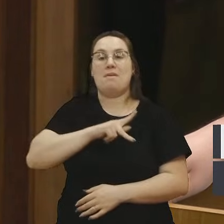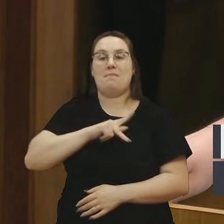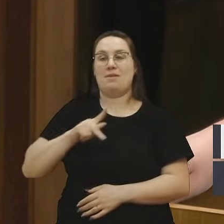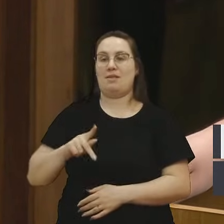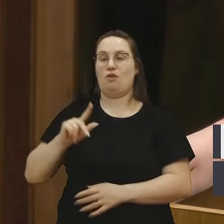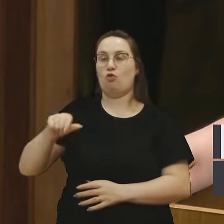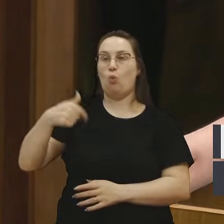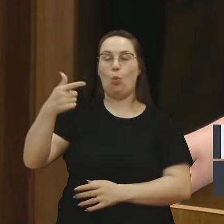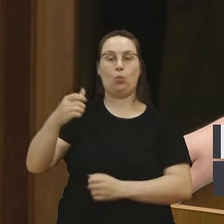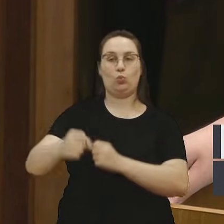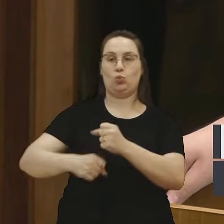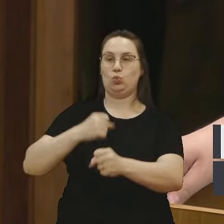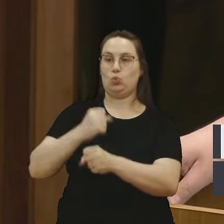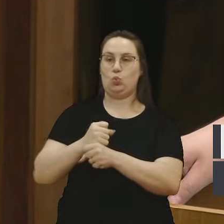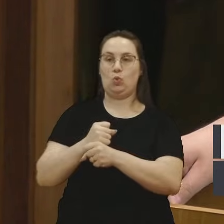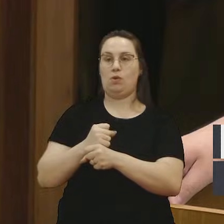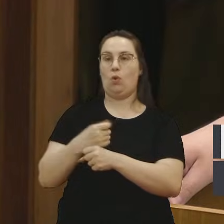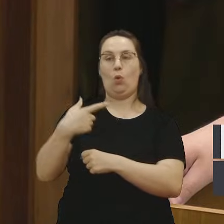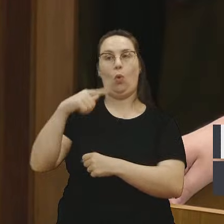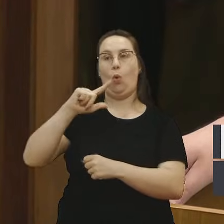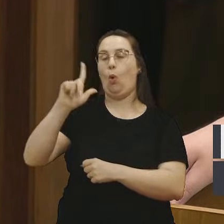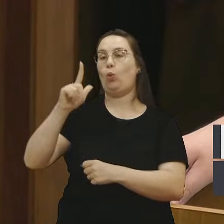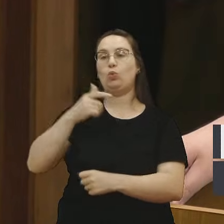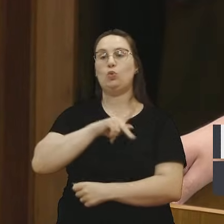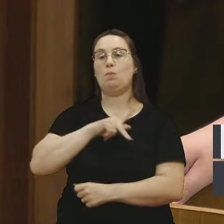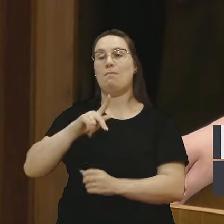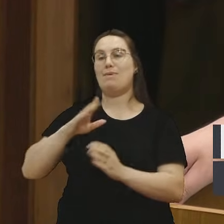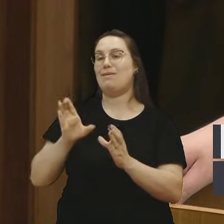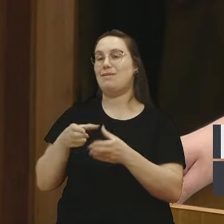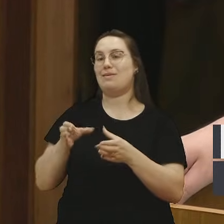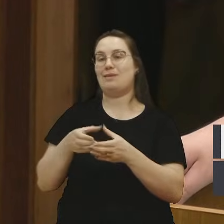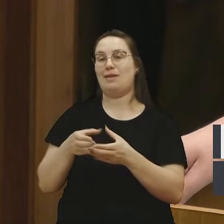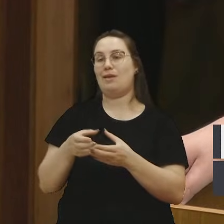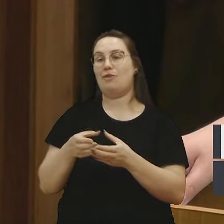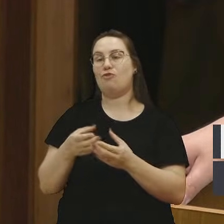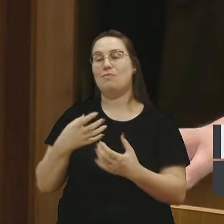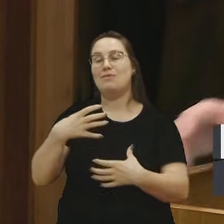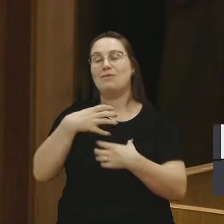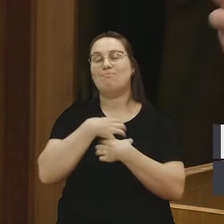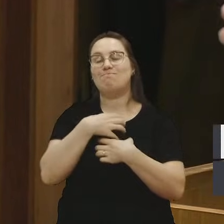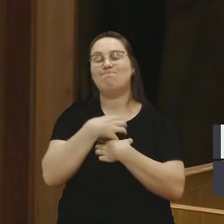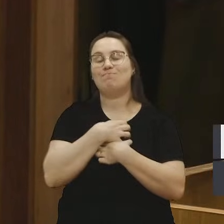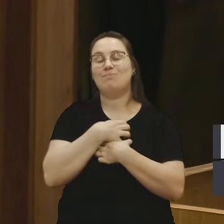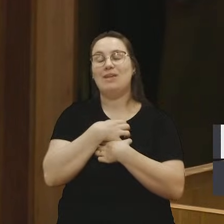ano passo a presidir outra comissão, mas fica um sentimento de gostaria